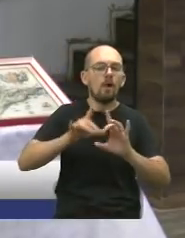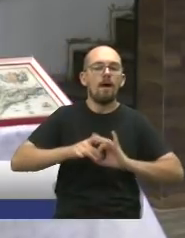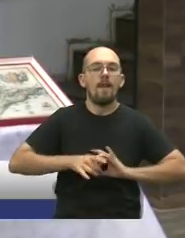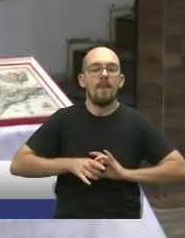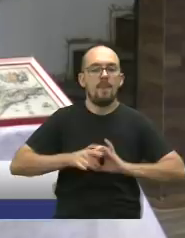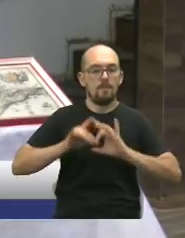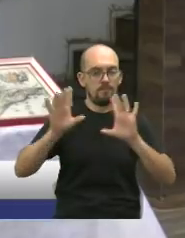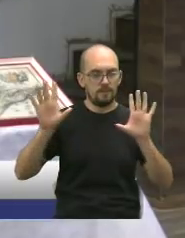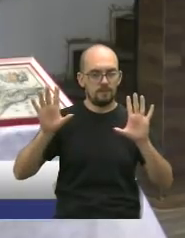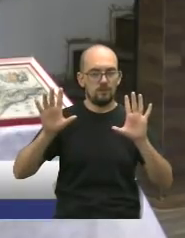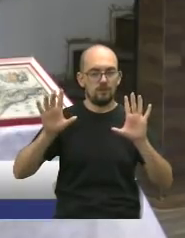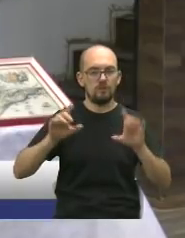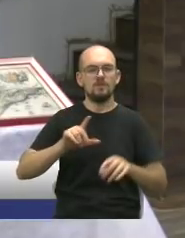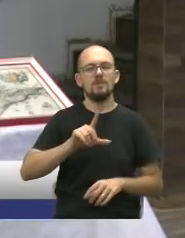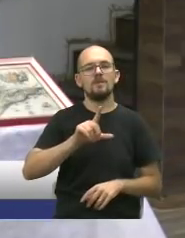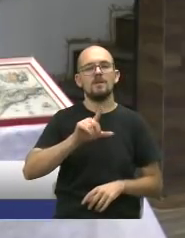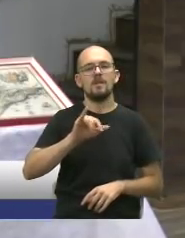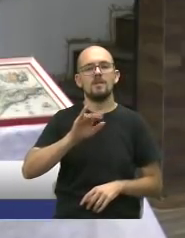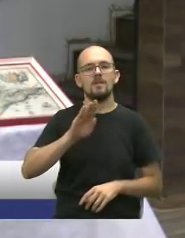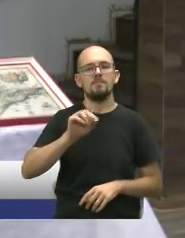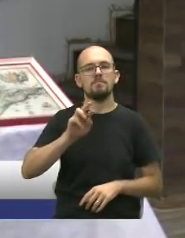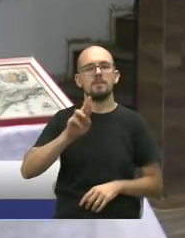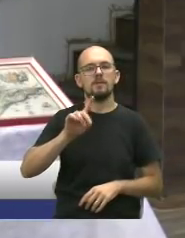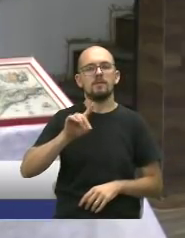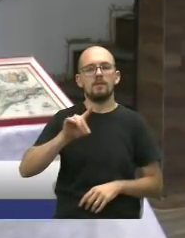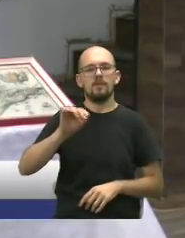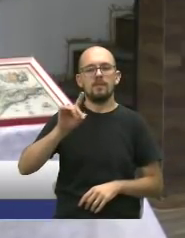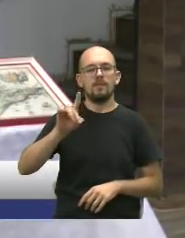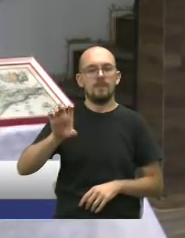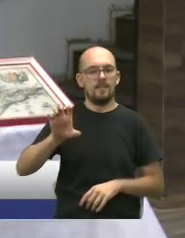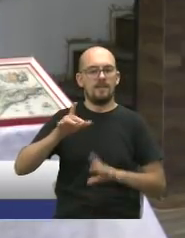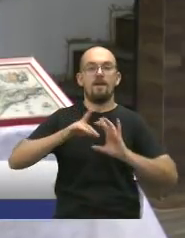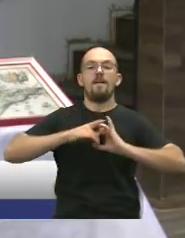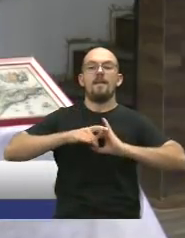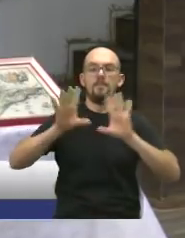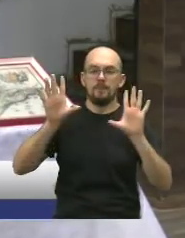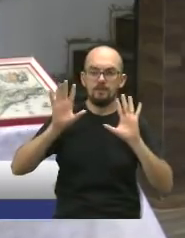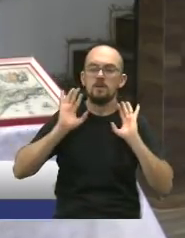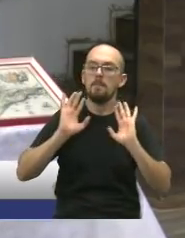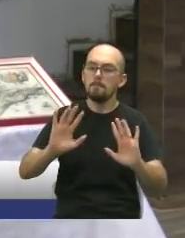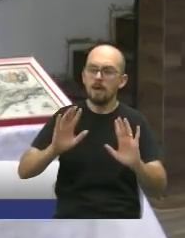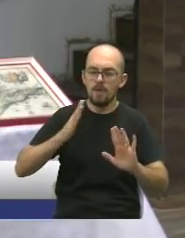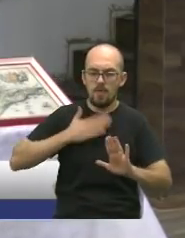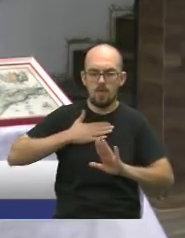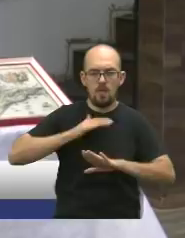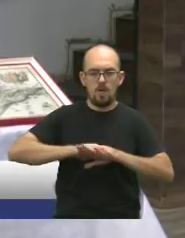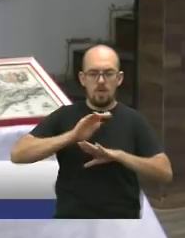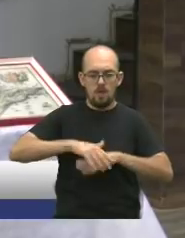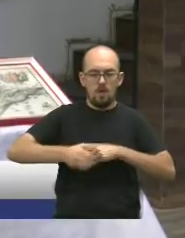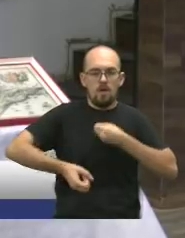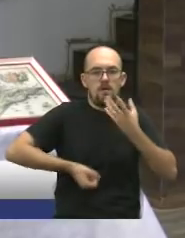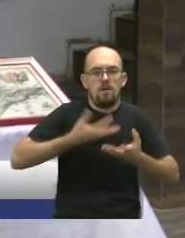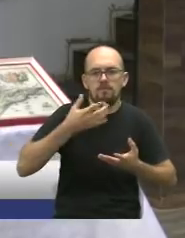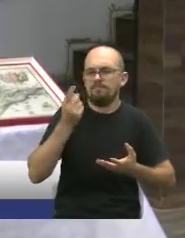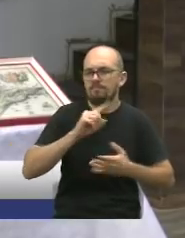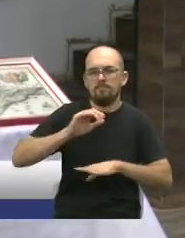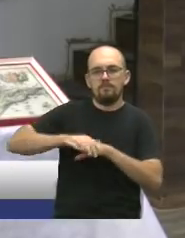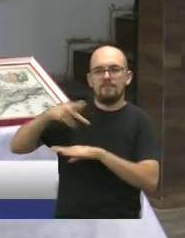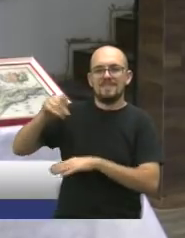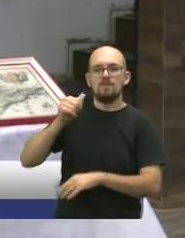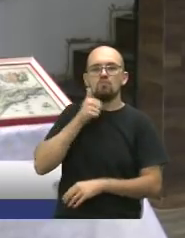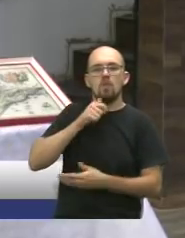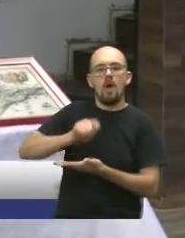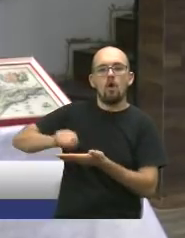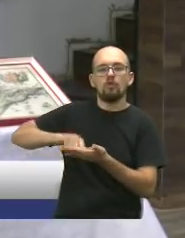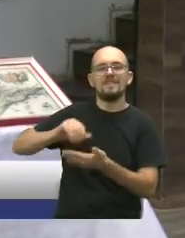Agora, para falar sobre a liberdade, quem sou eu? Eu prefiro utilizar as palavras de Cecília Meirelles. Liberdade é essa